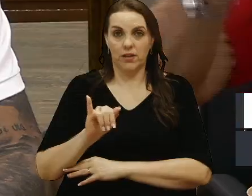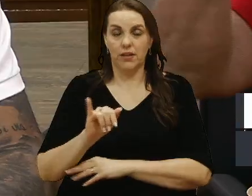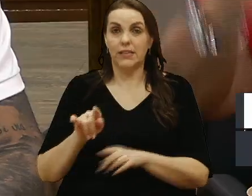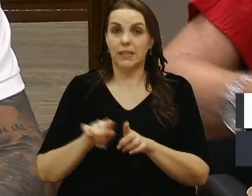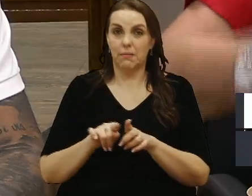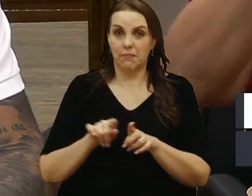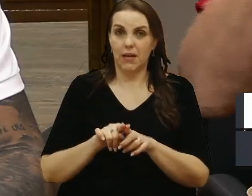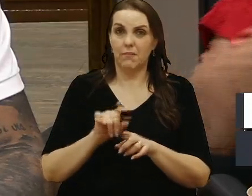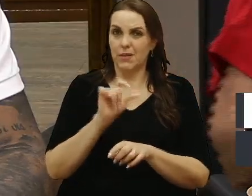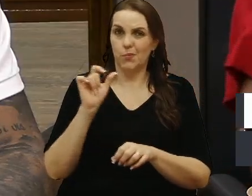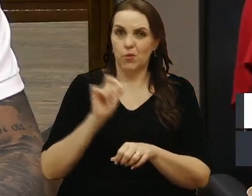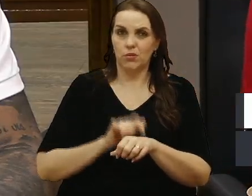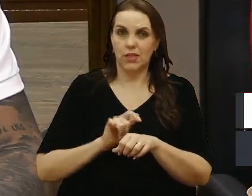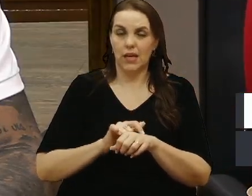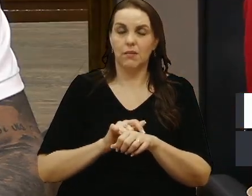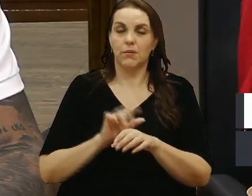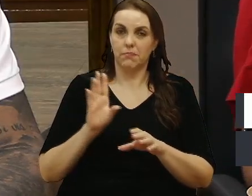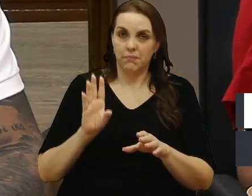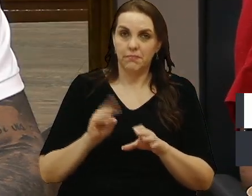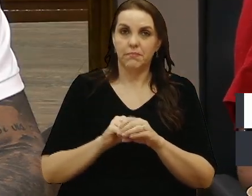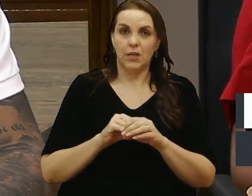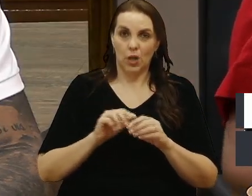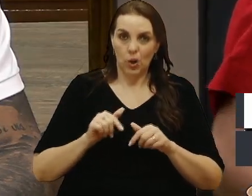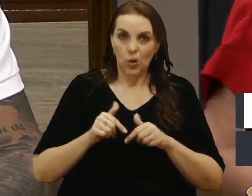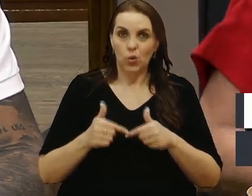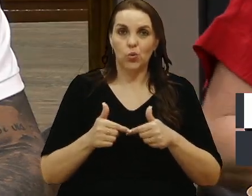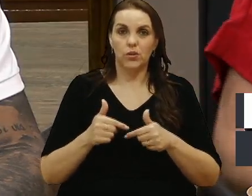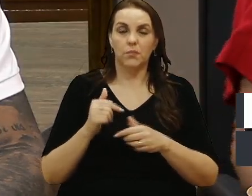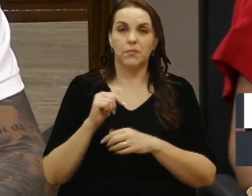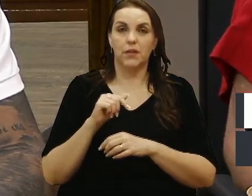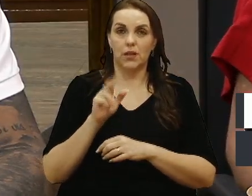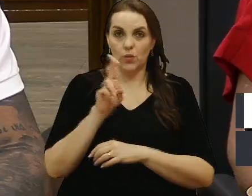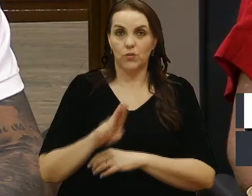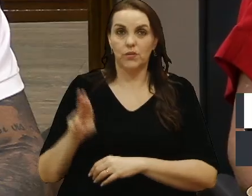recentemente, implementando e lutando pela Universidade Federal,